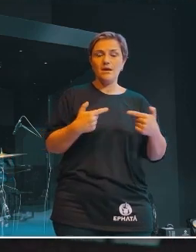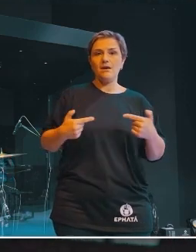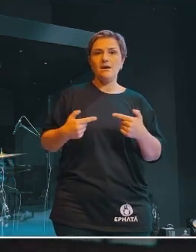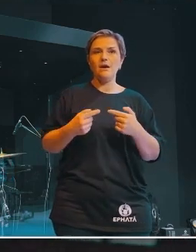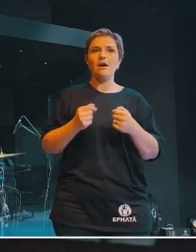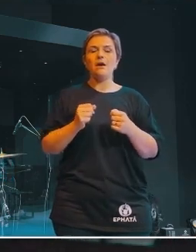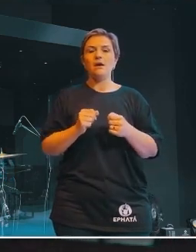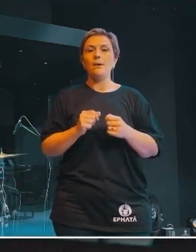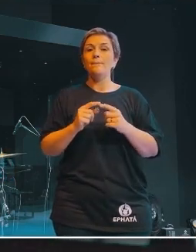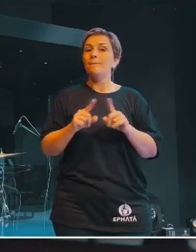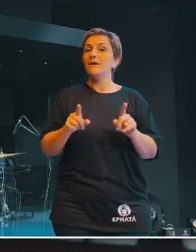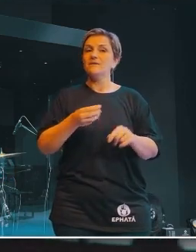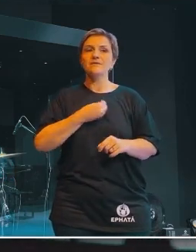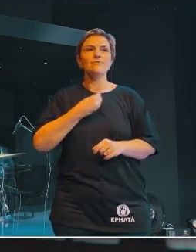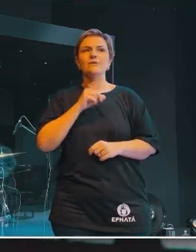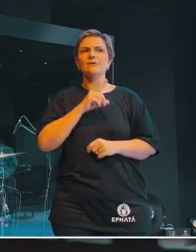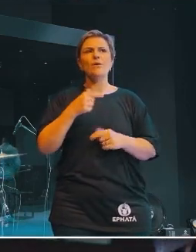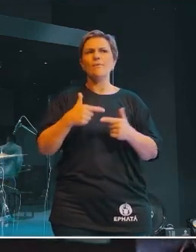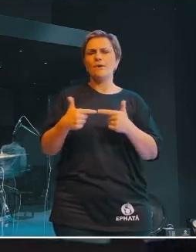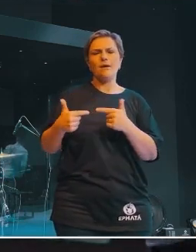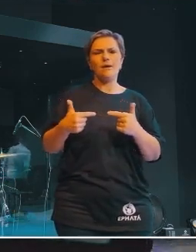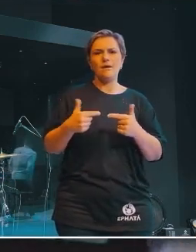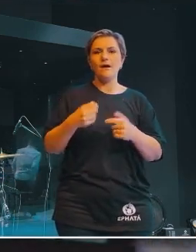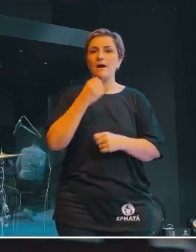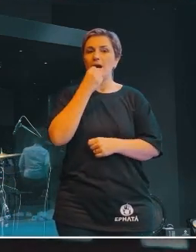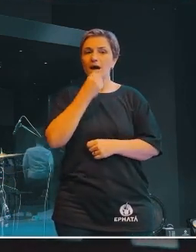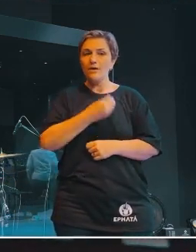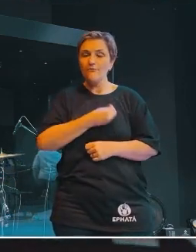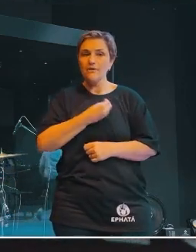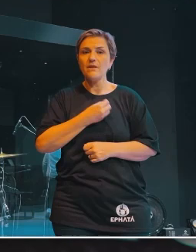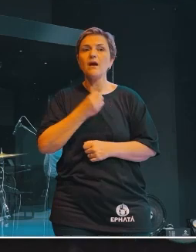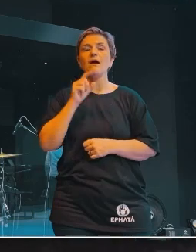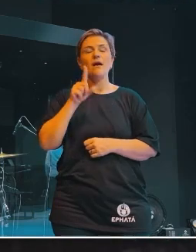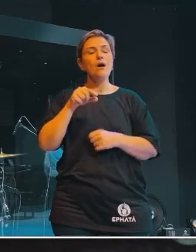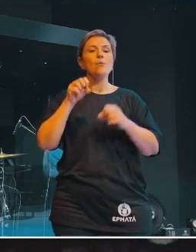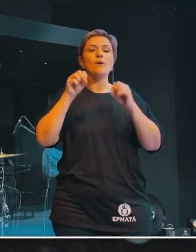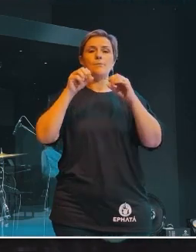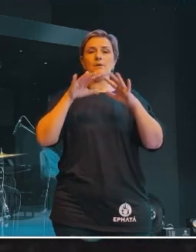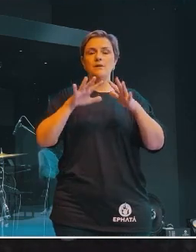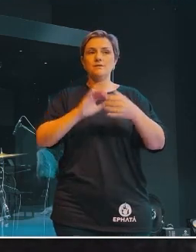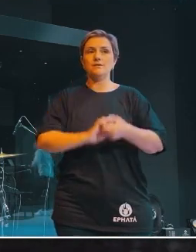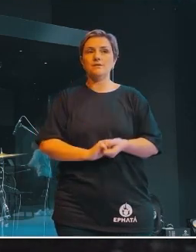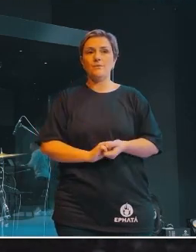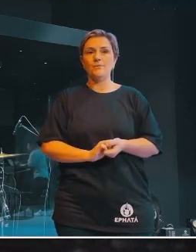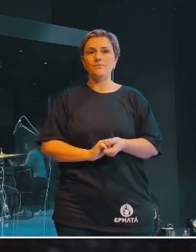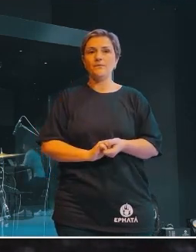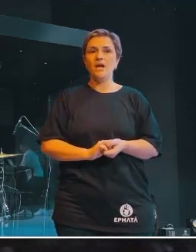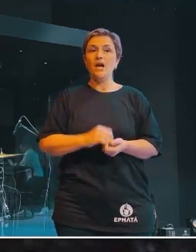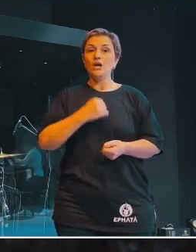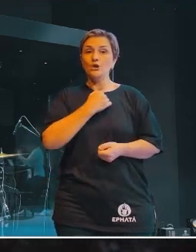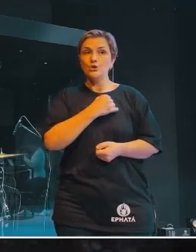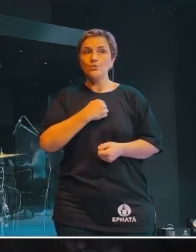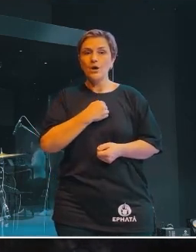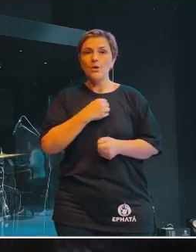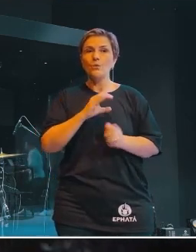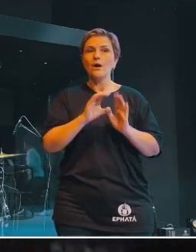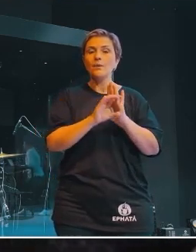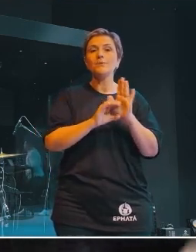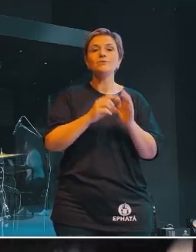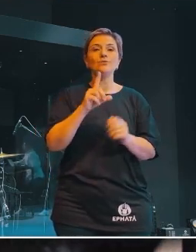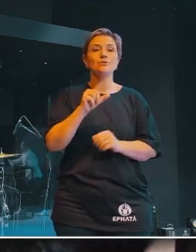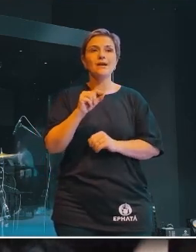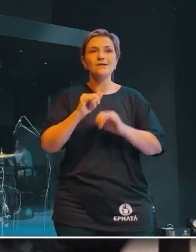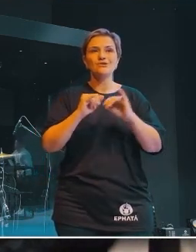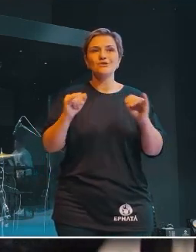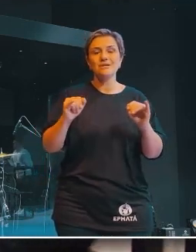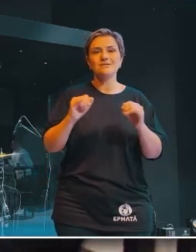guerra, a vida é uma bênção. Jesus em João capítulo 10, ele vai dizer que a vida que ele nos deu é